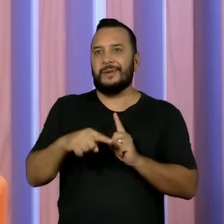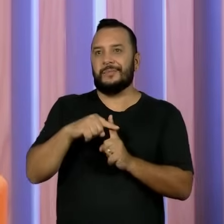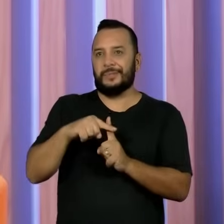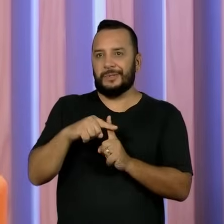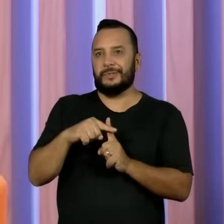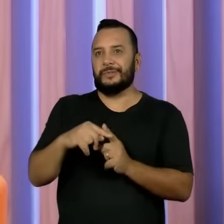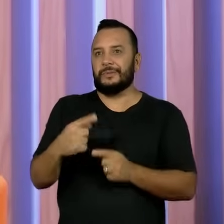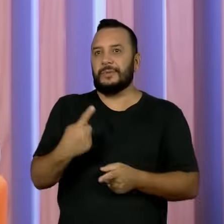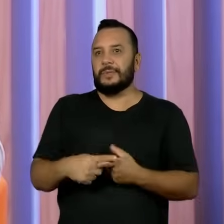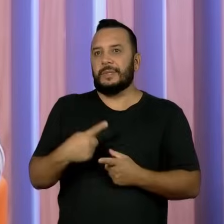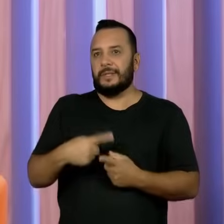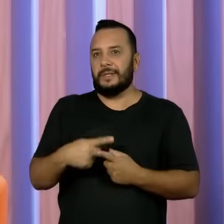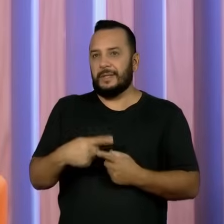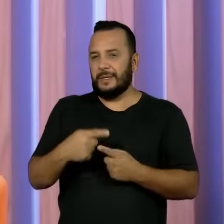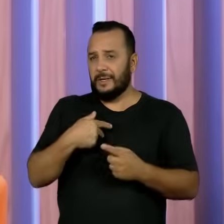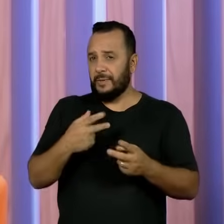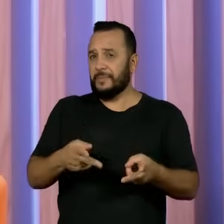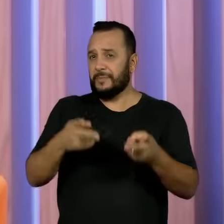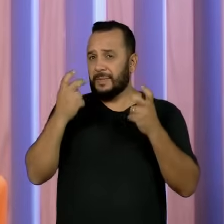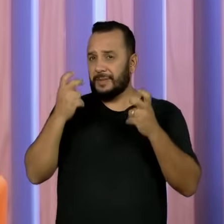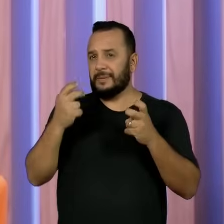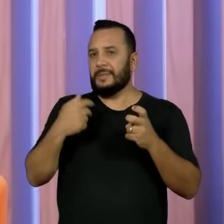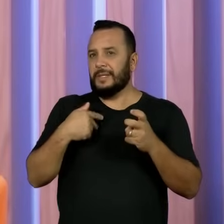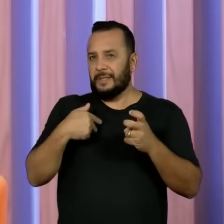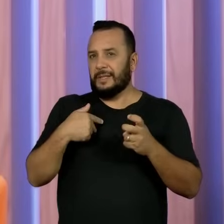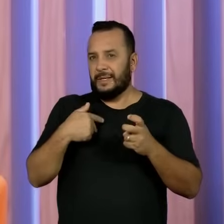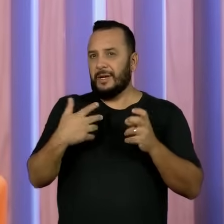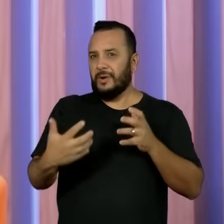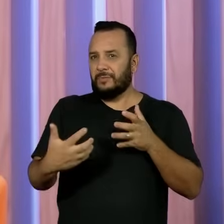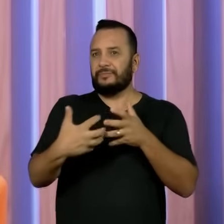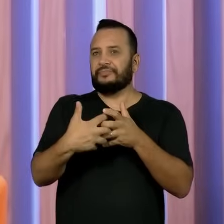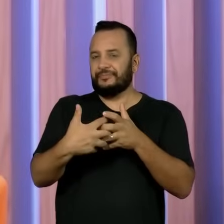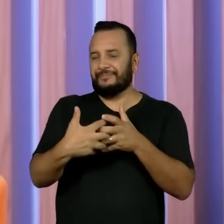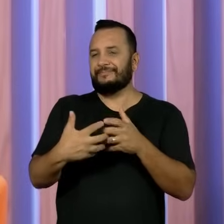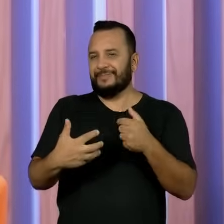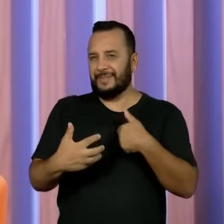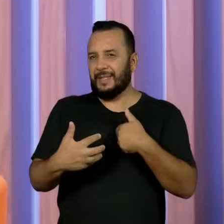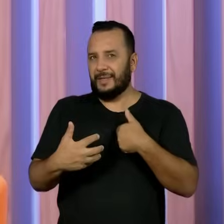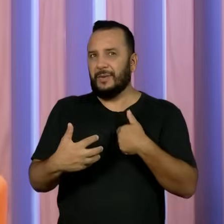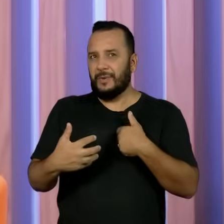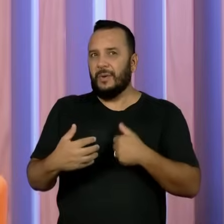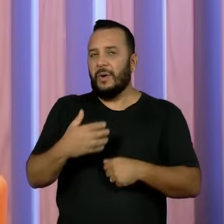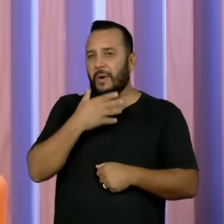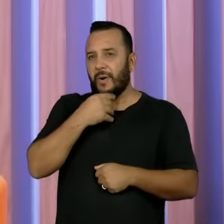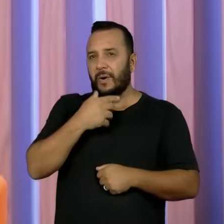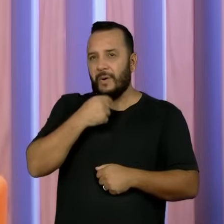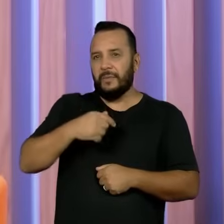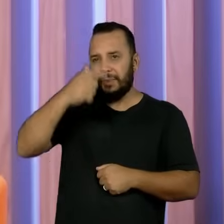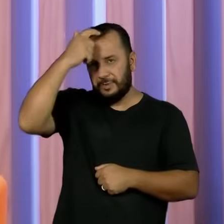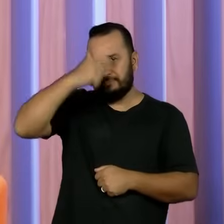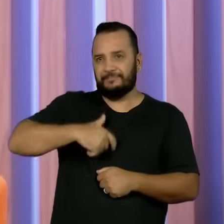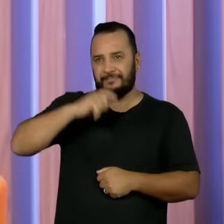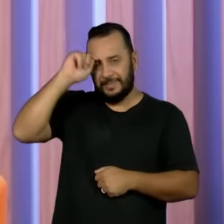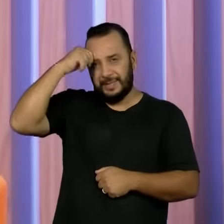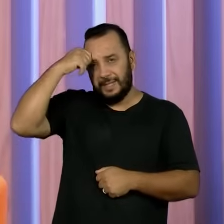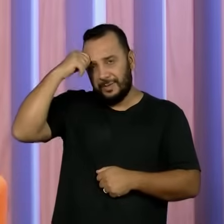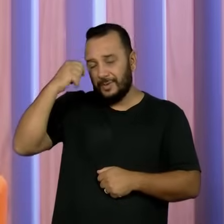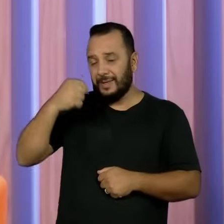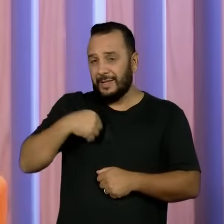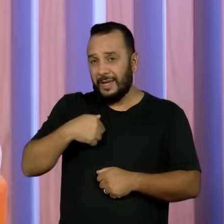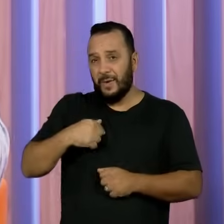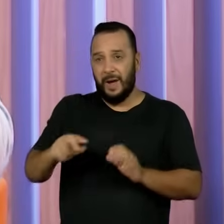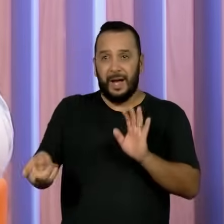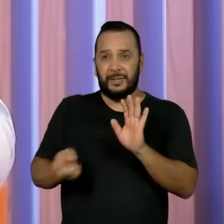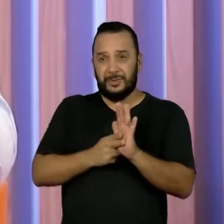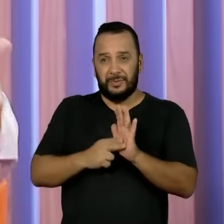eu percebi que por me reconhecer como homem negro muito tarde, eu não estava sozinho e eu precisava criar ferramentas. E talvez se